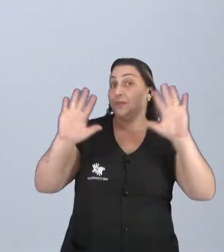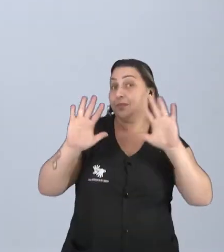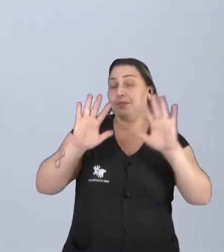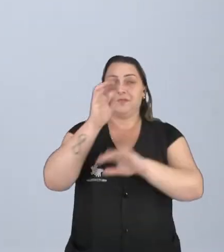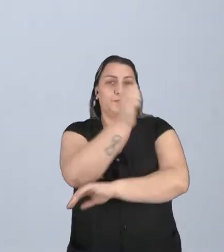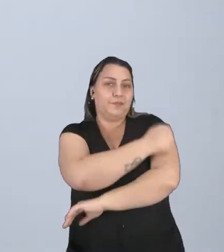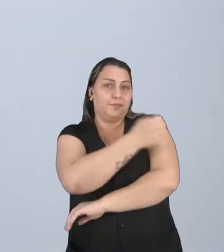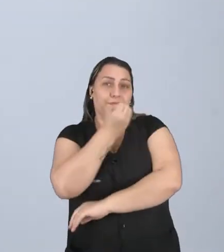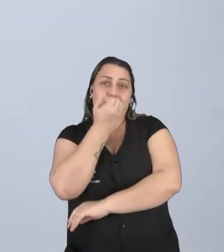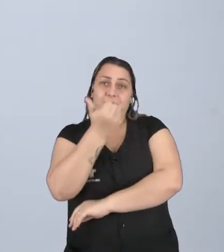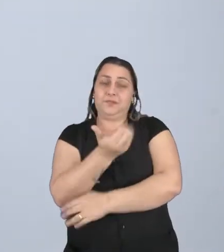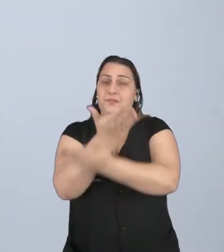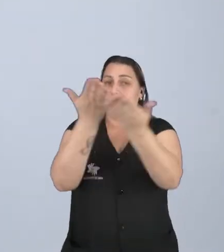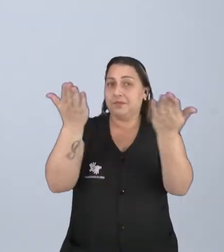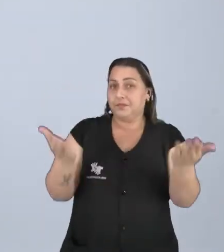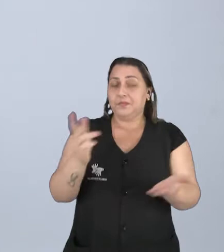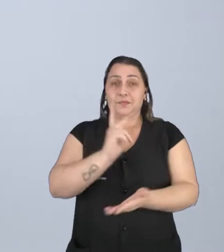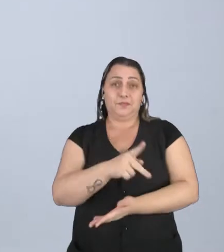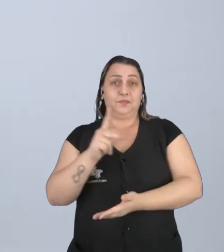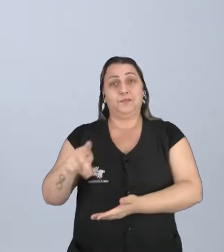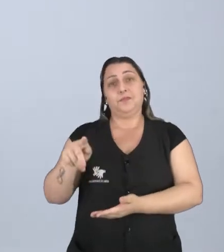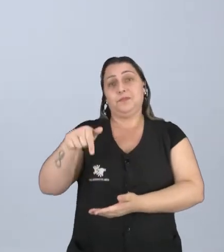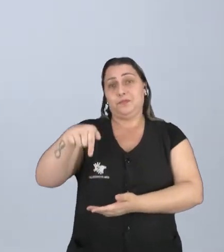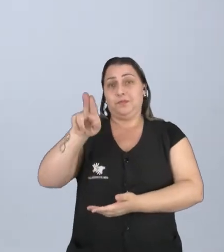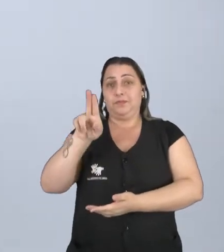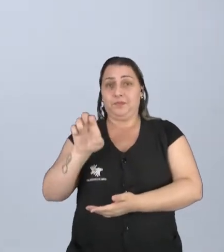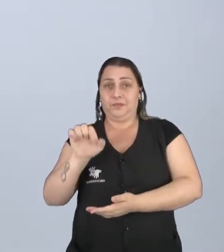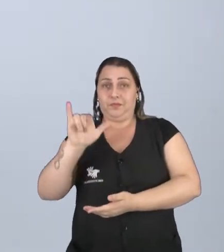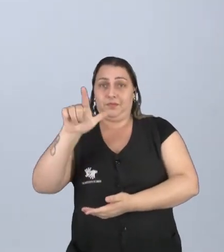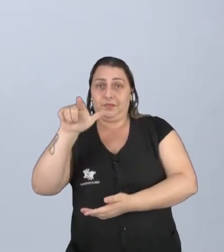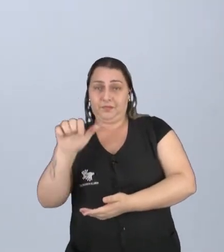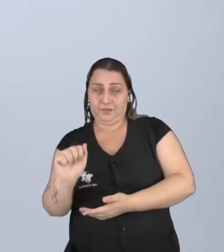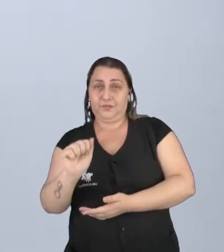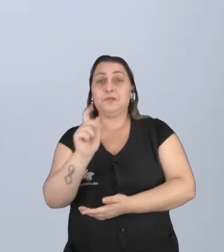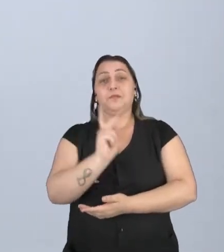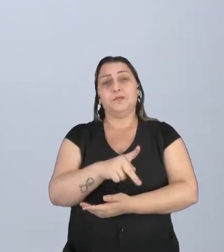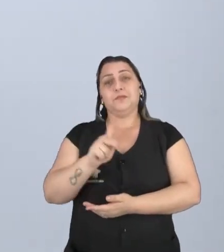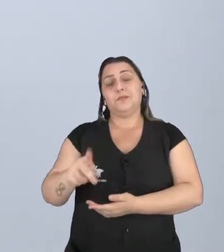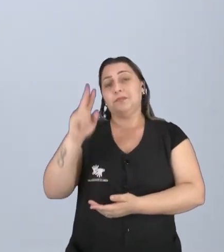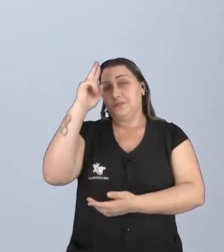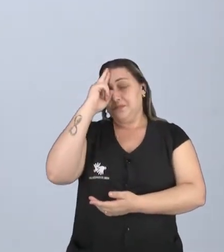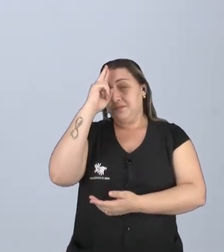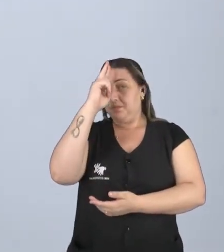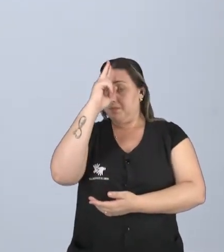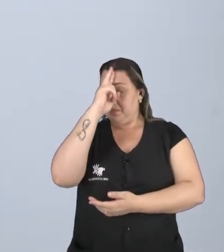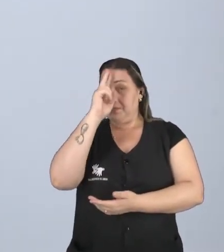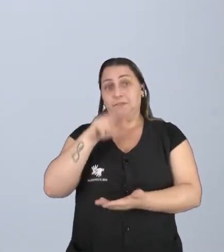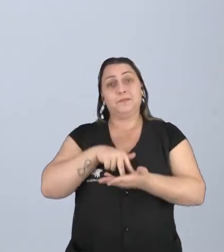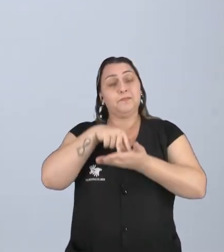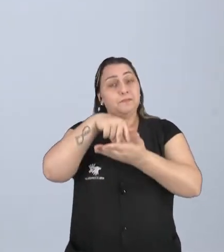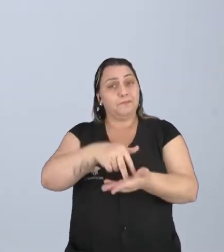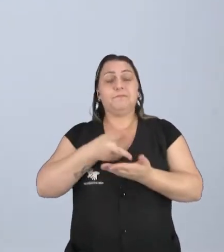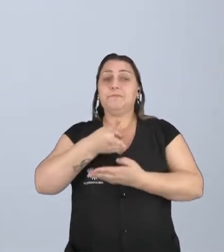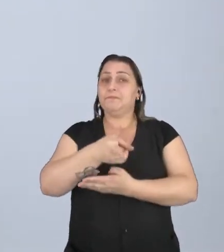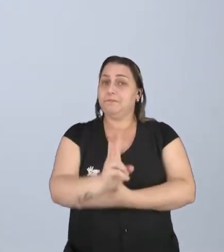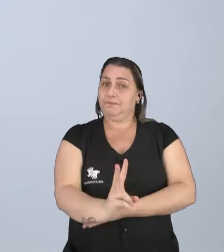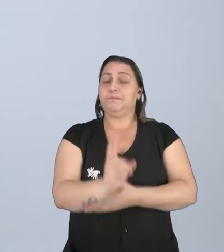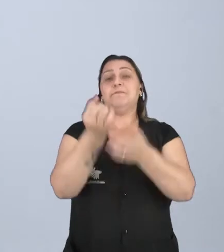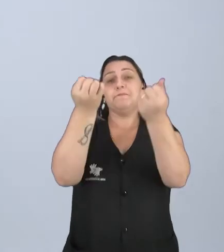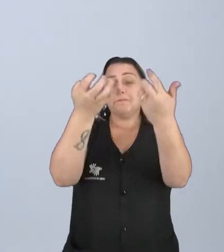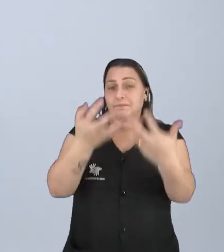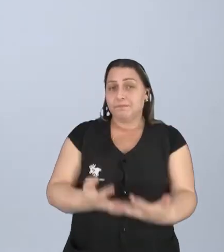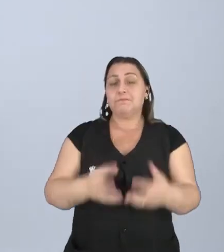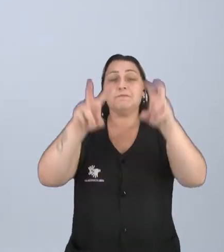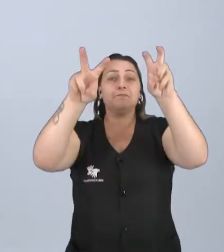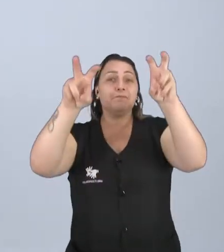Olá, alunos! Tudo bem com vocês? Sou a professora Keila Batista, professora de História, e estou aqui para nós continuarmos